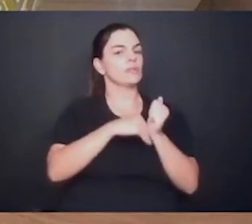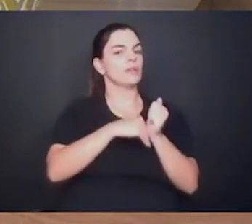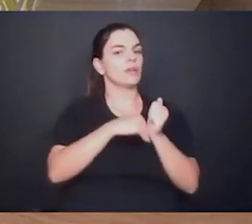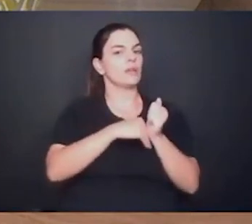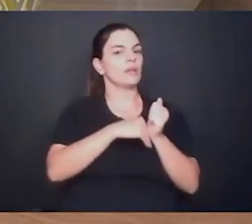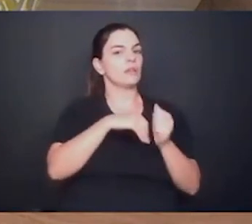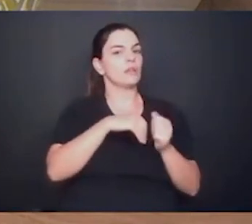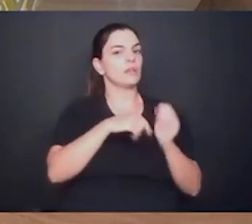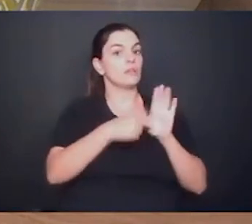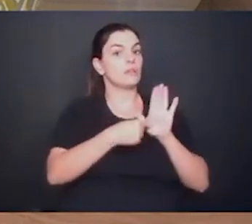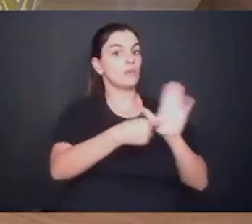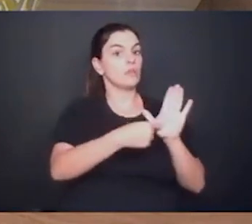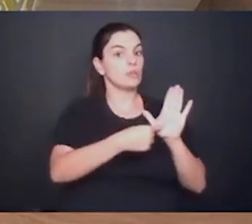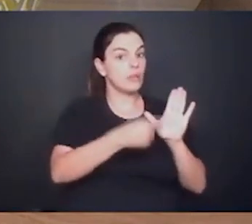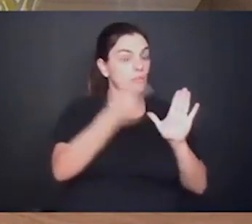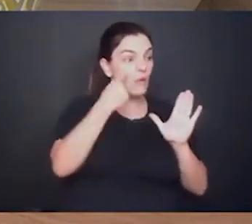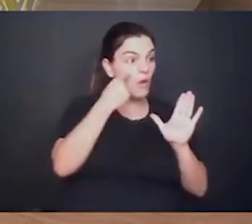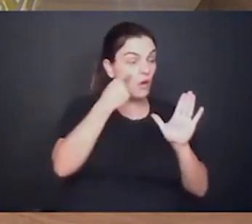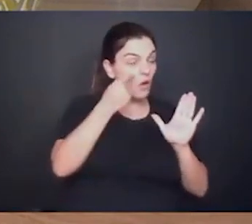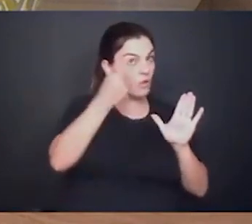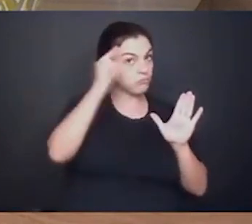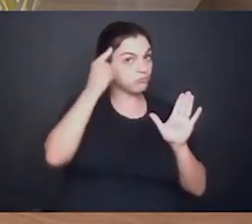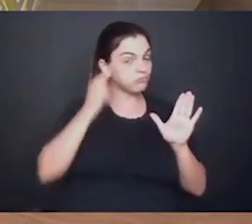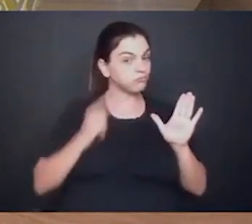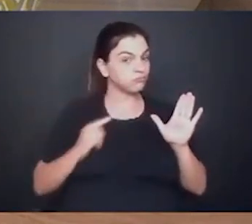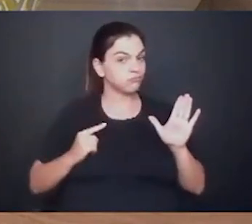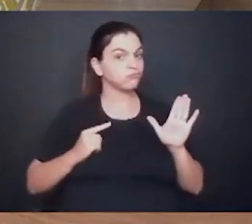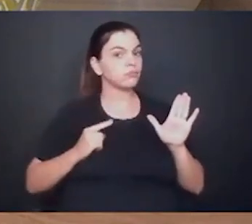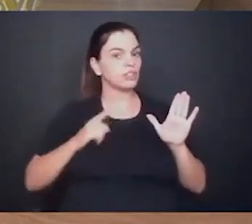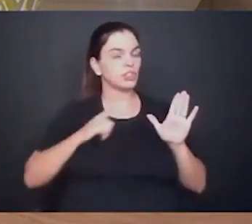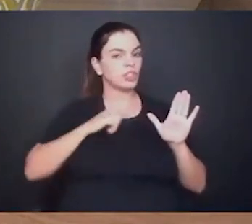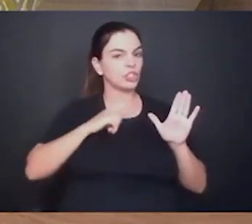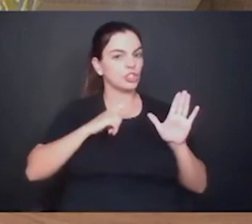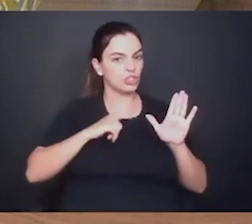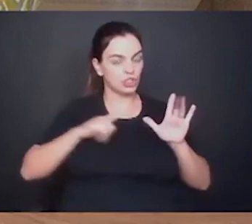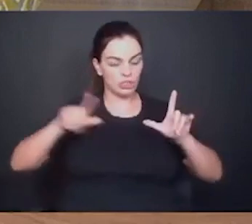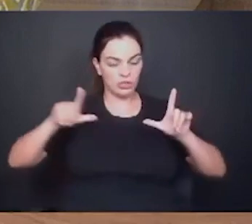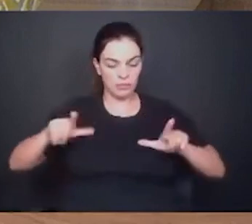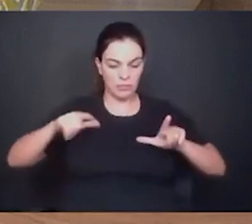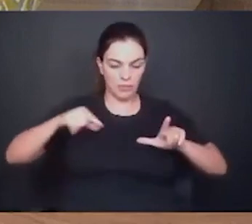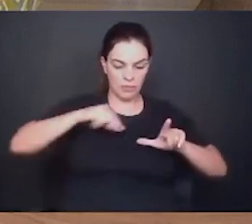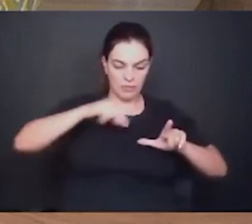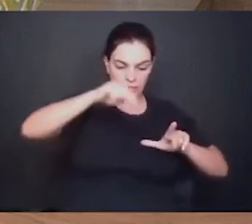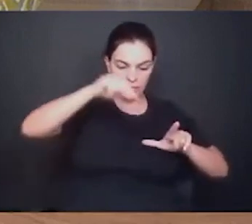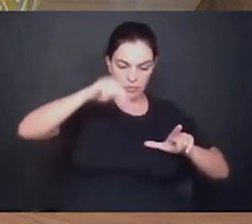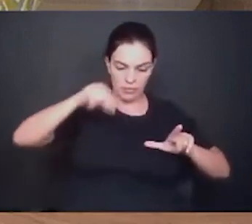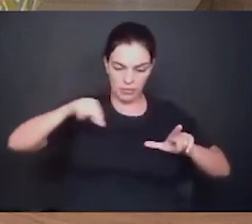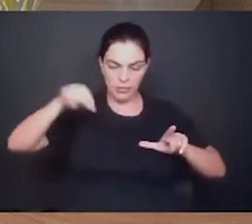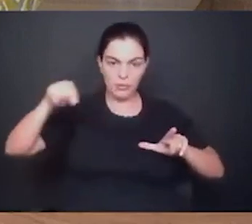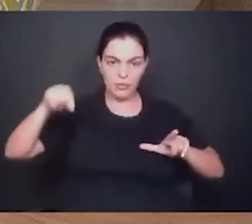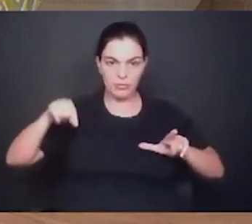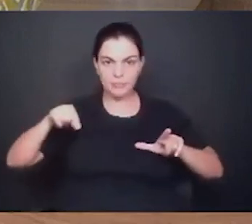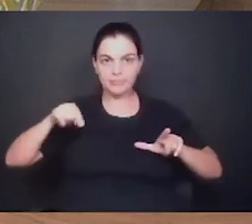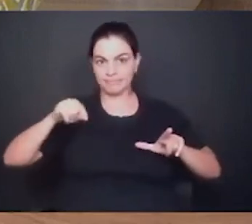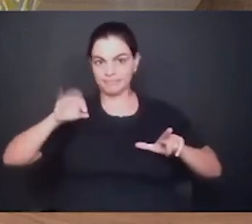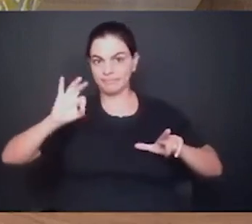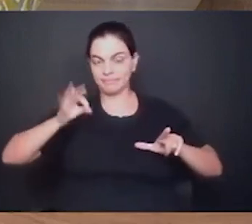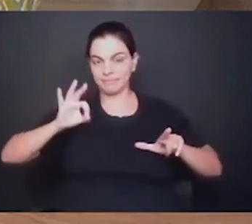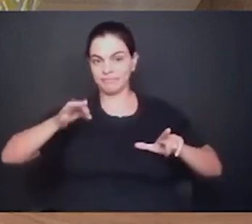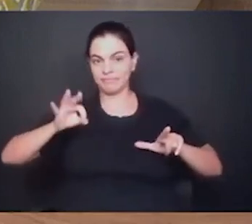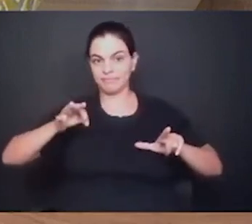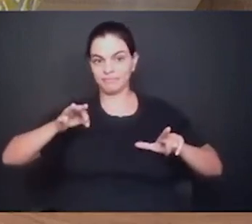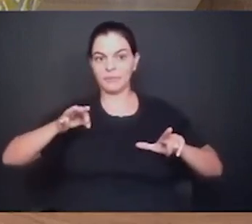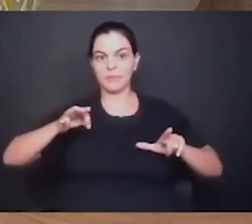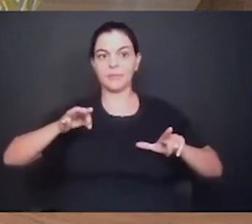poderiam escapar. As mulheres criavam mapas desenhados com os cabelos. Foi assim que elas desenharam os famosos mapas de fuga ou rotas